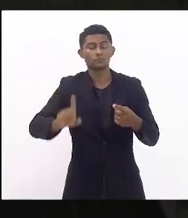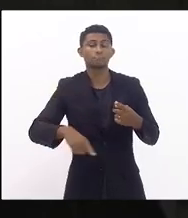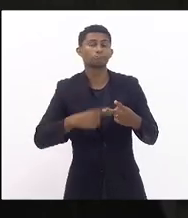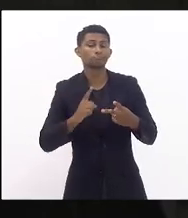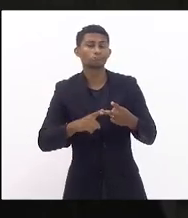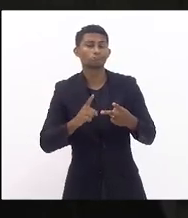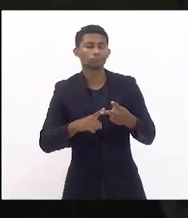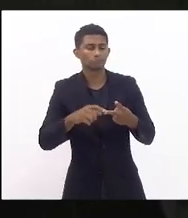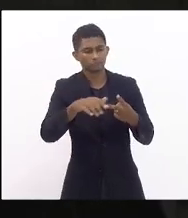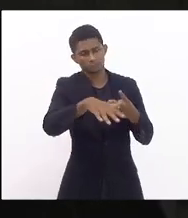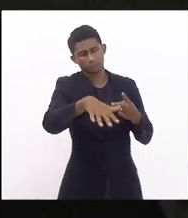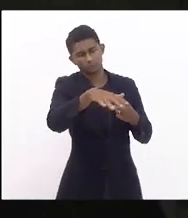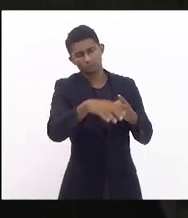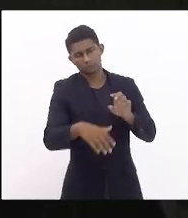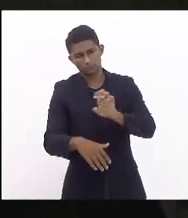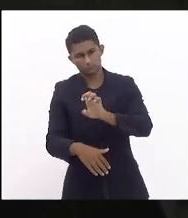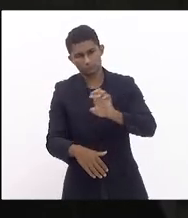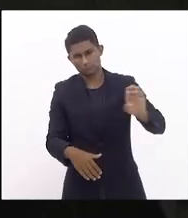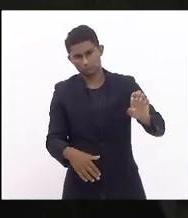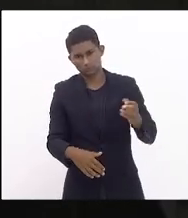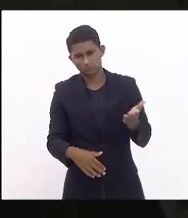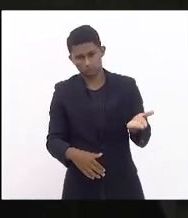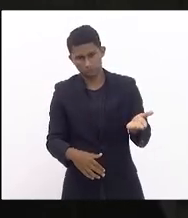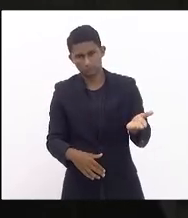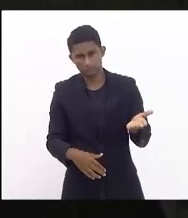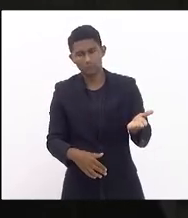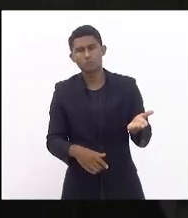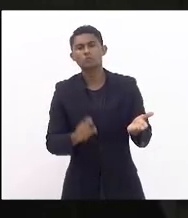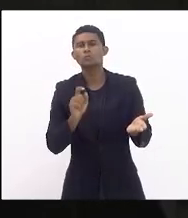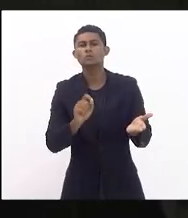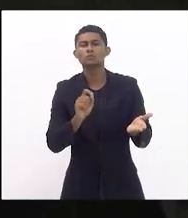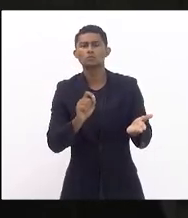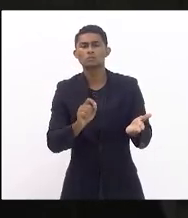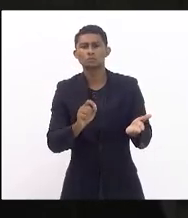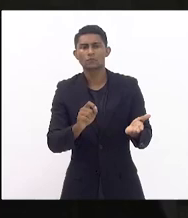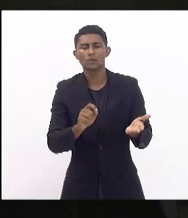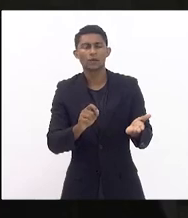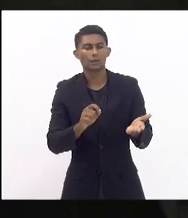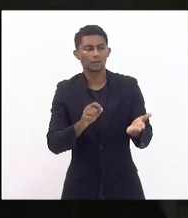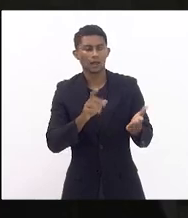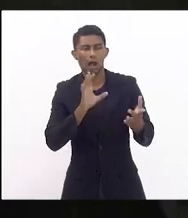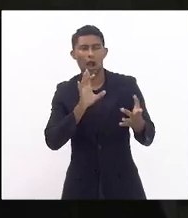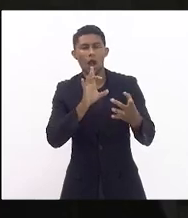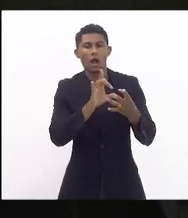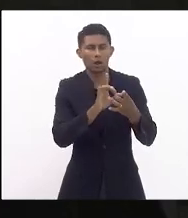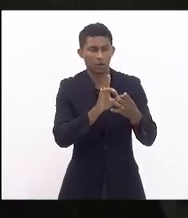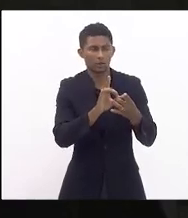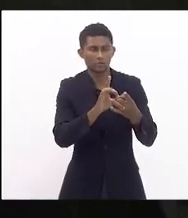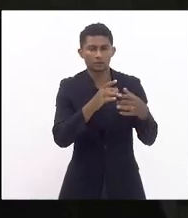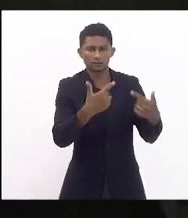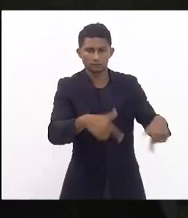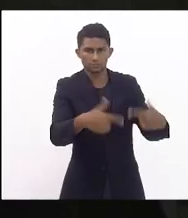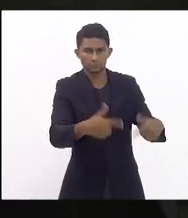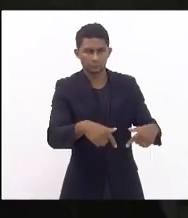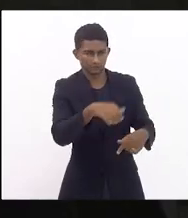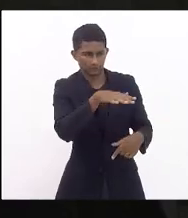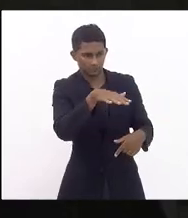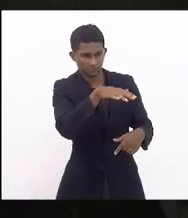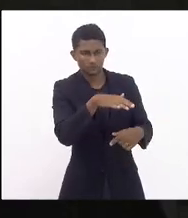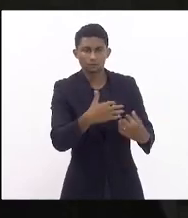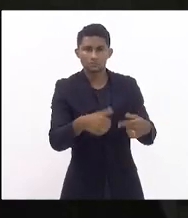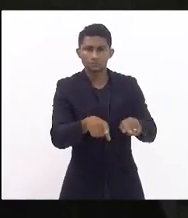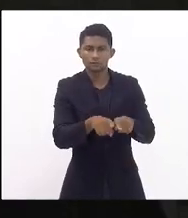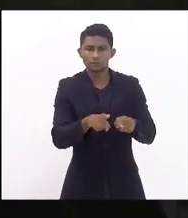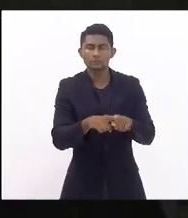esquerda, que se associa ao campo trabalhista, e um campo